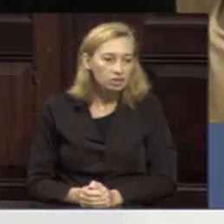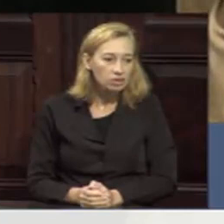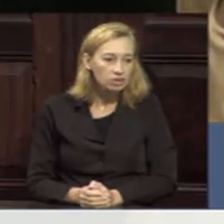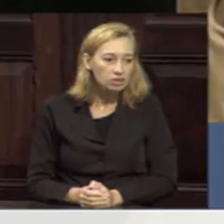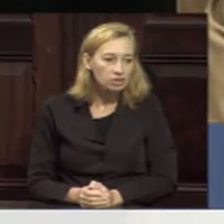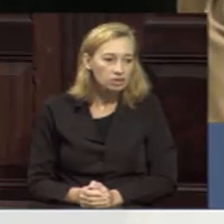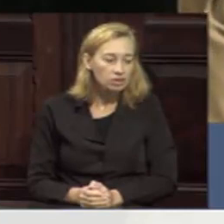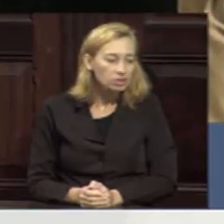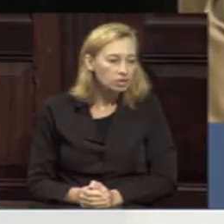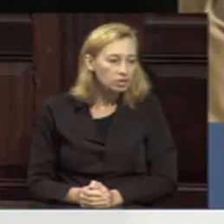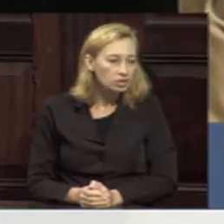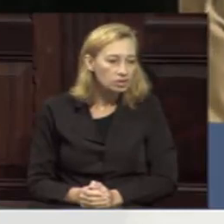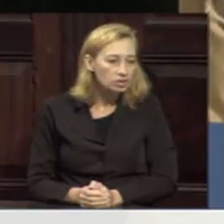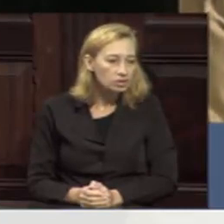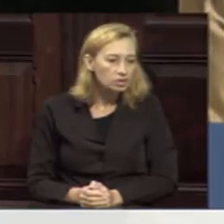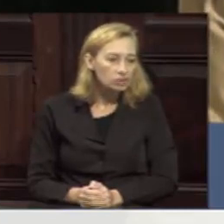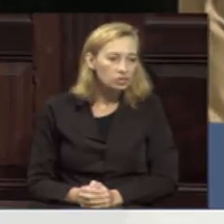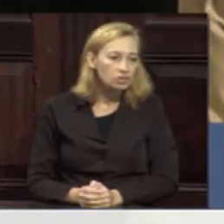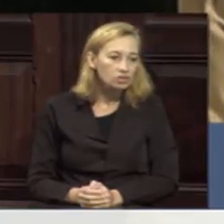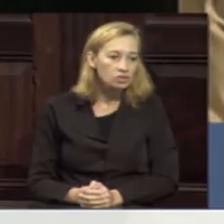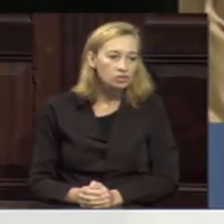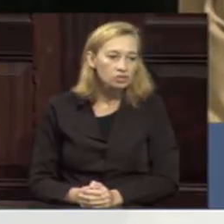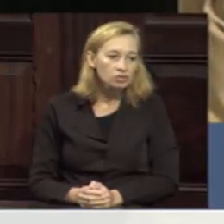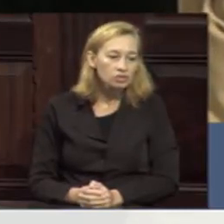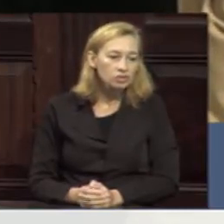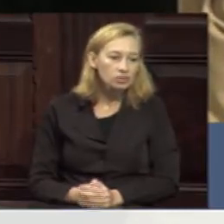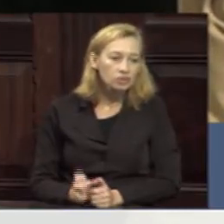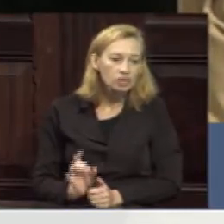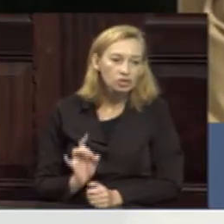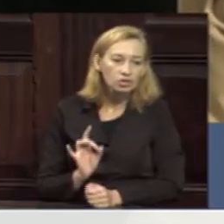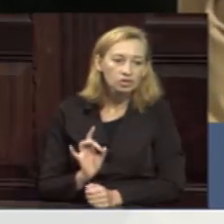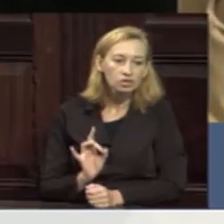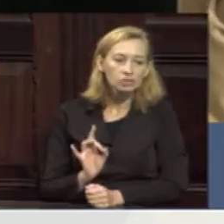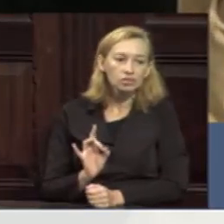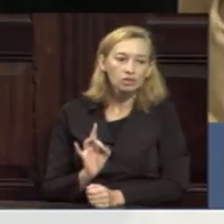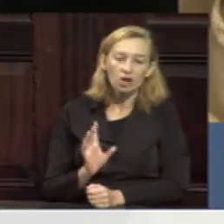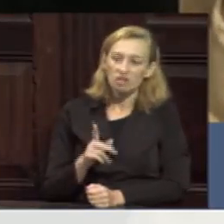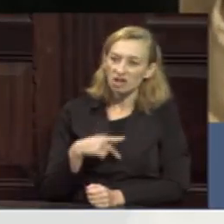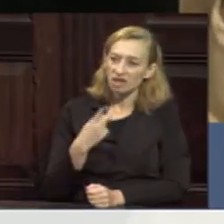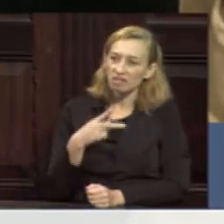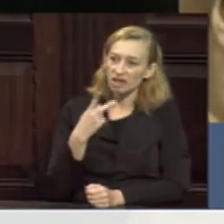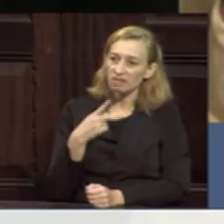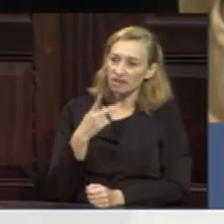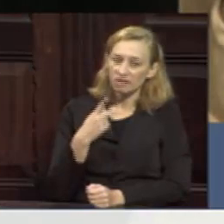com declarações desse tipo? Não.